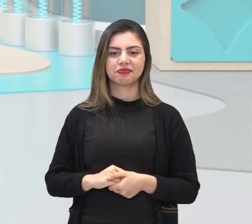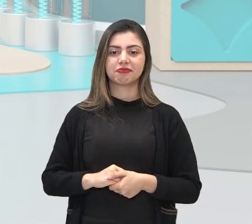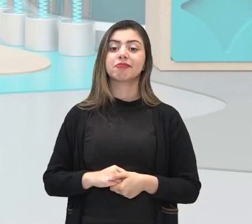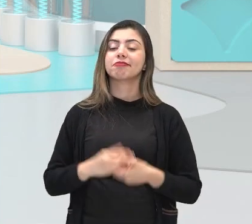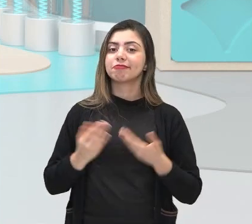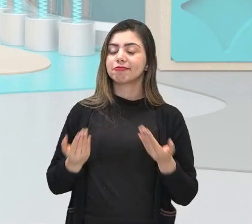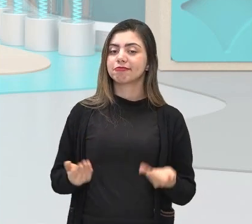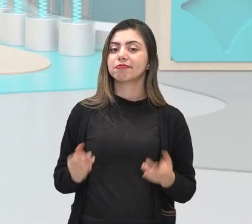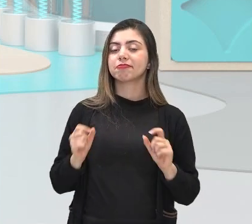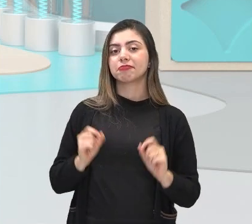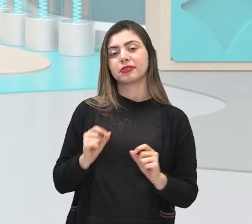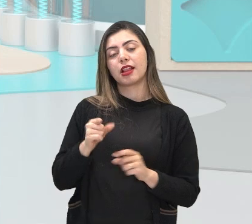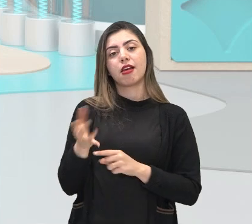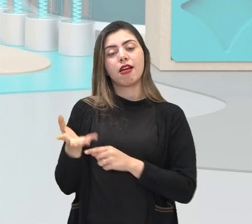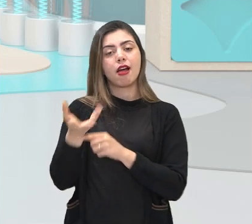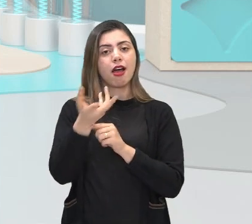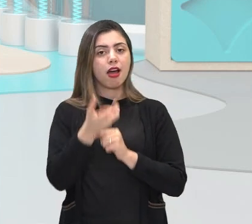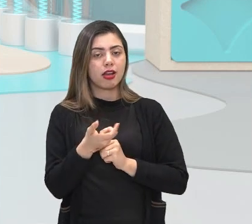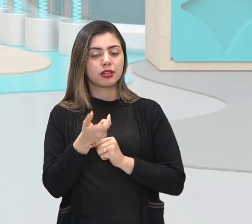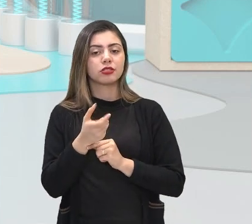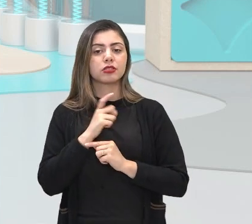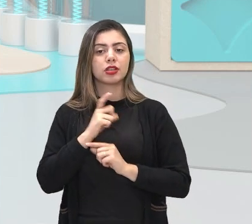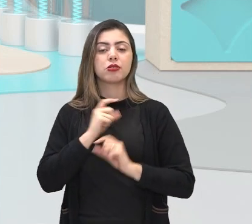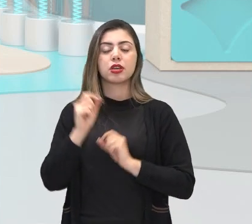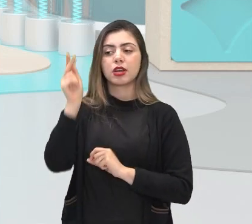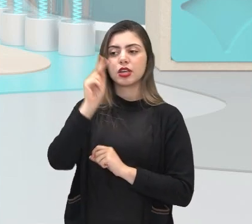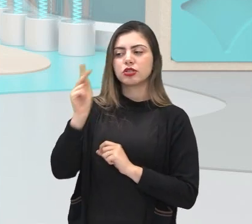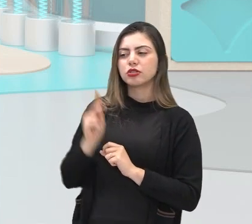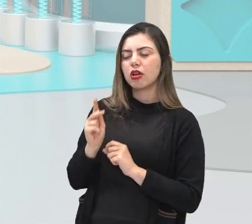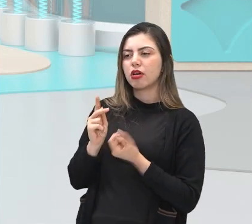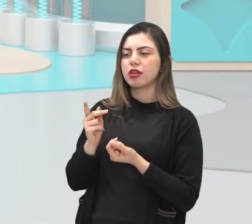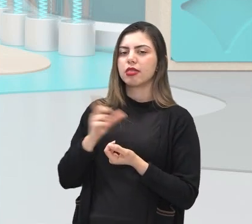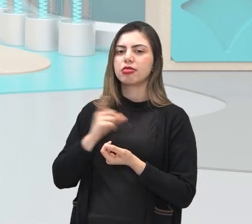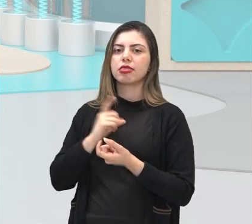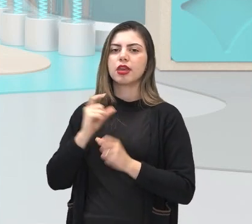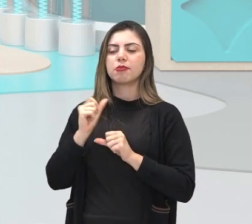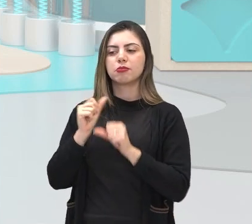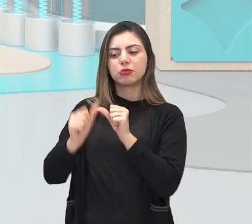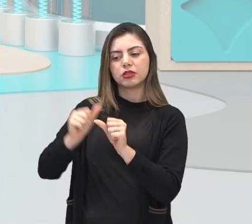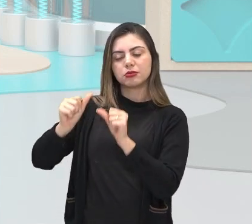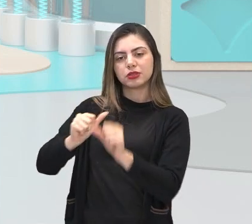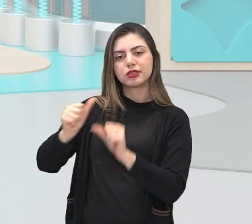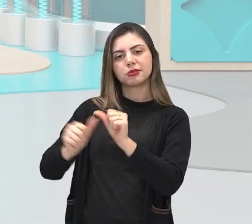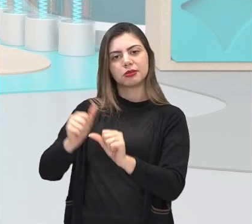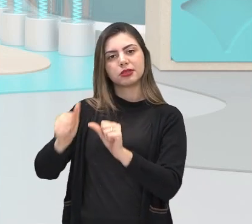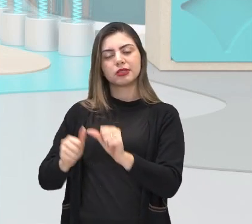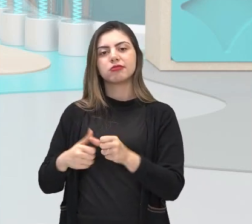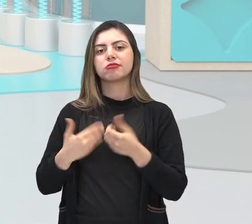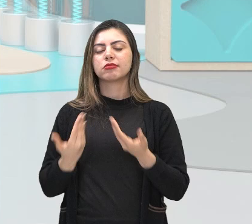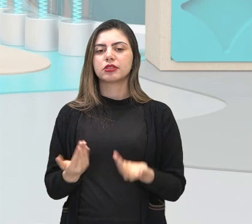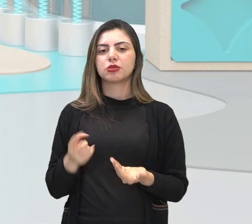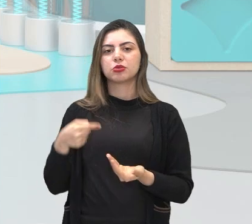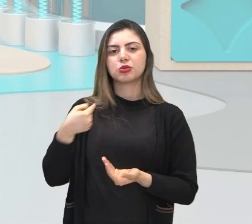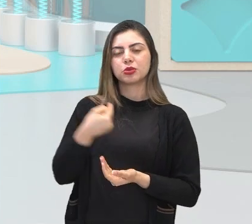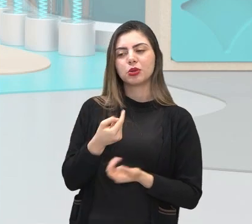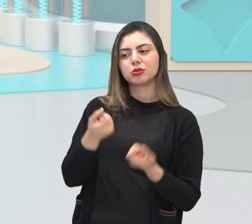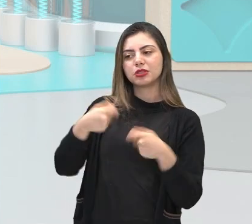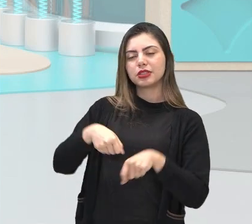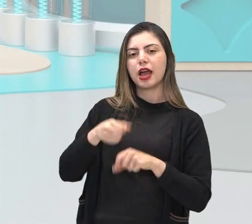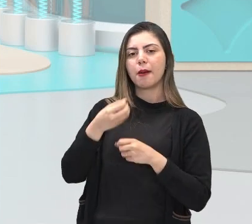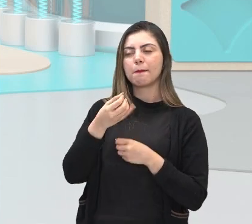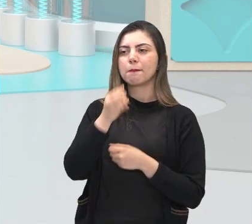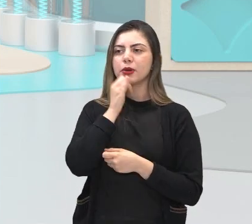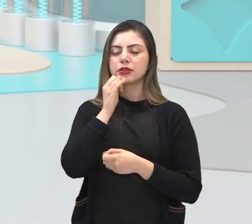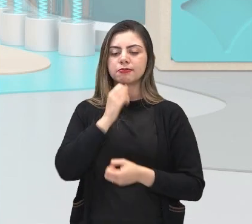então a arte ela vai acompanhando a história da humanidade né e ela começa a ser um instrumento de